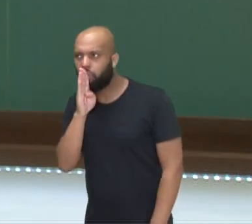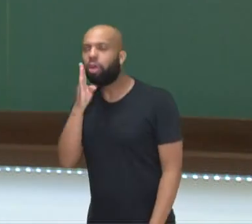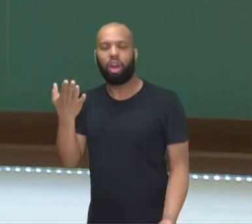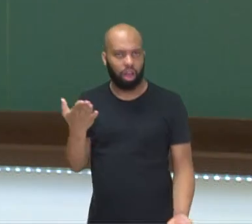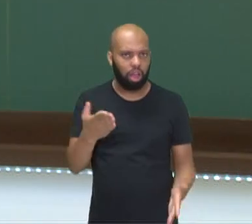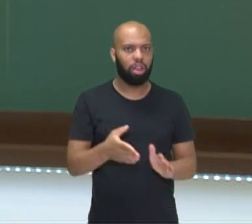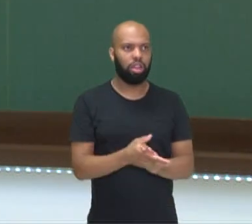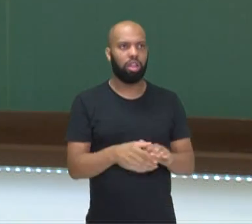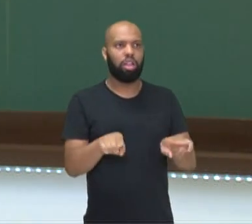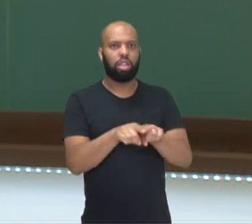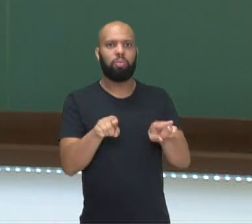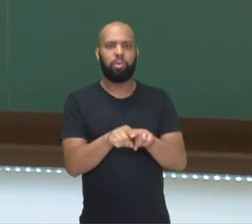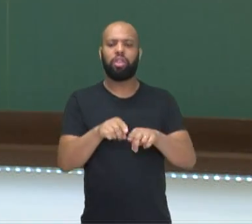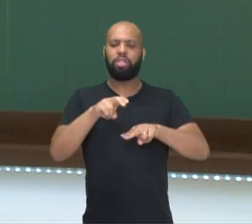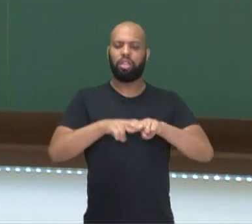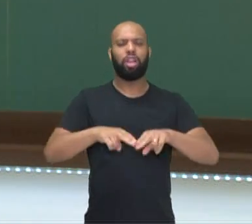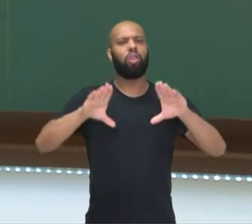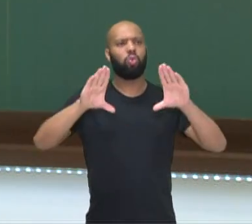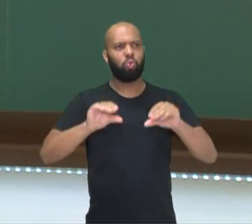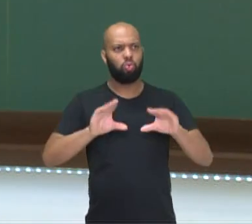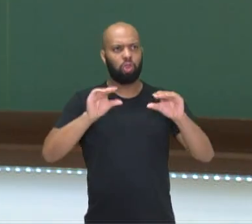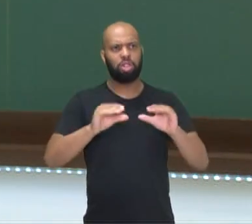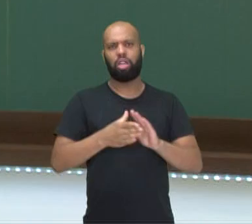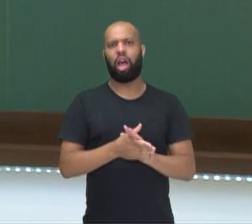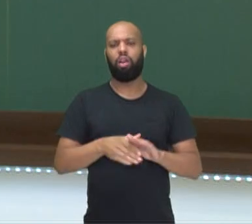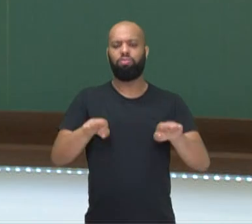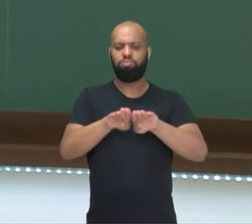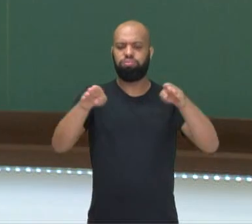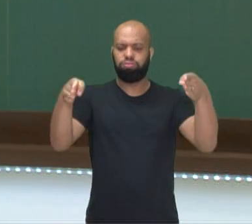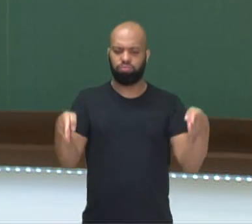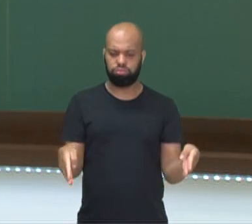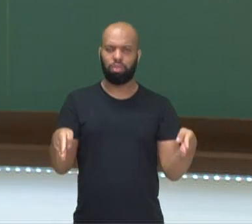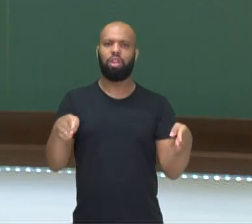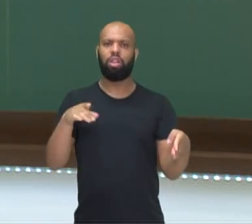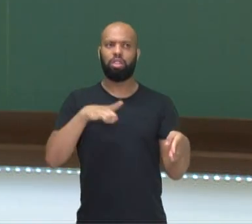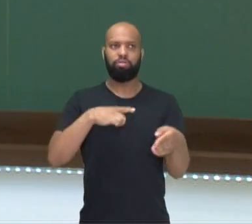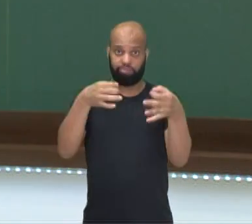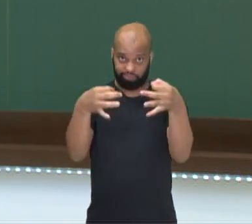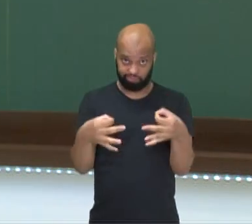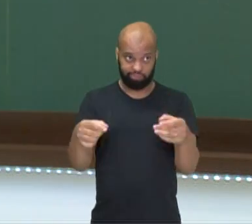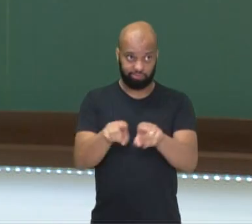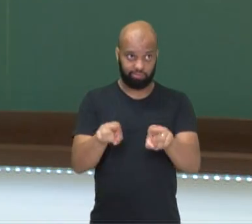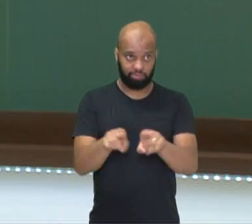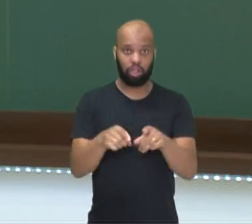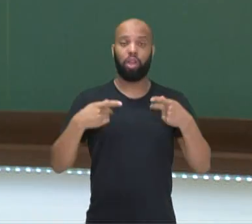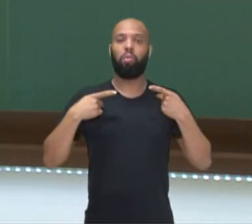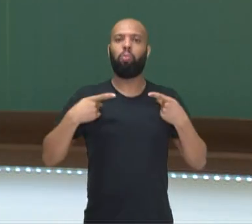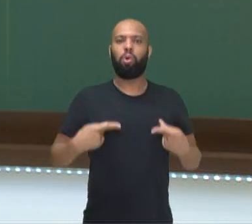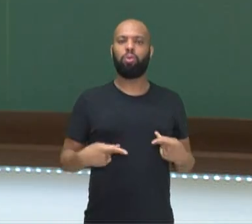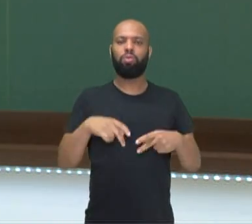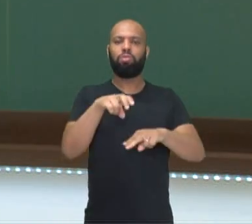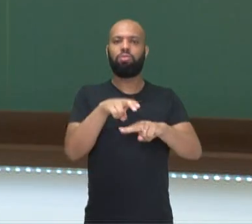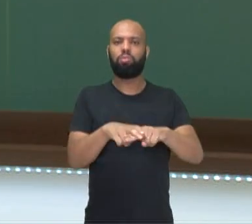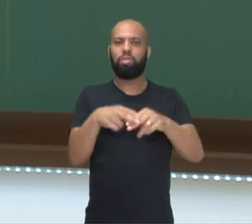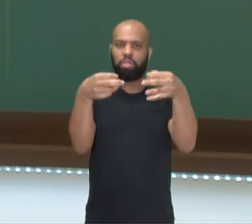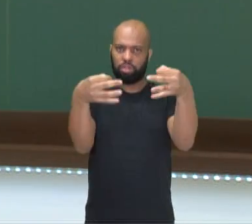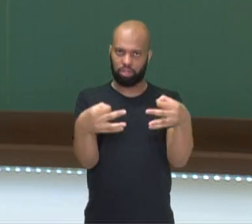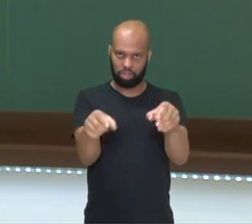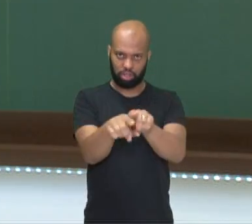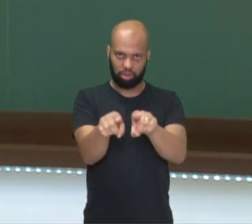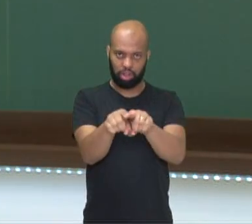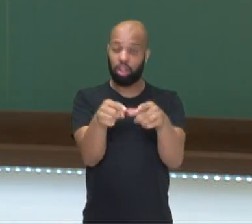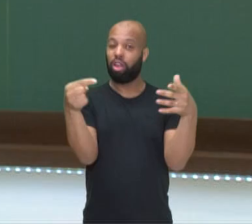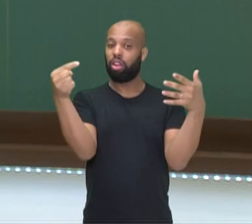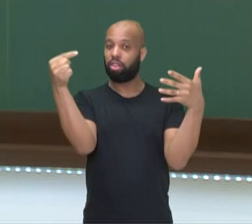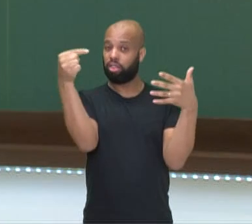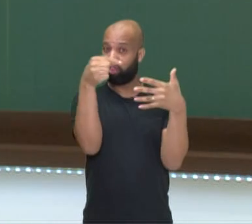Você está bem acomodado numa escrivaninha, numa mesa? A sua postura na cadeira está correta? Tudo